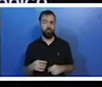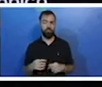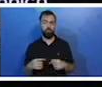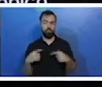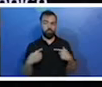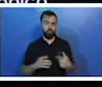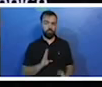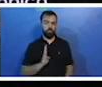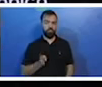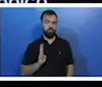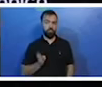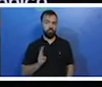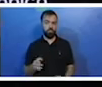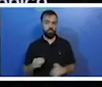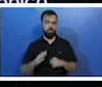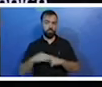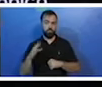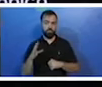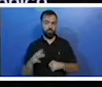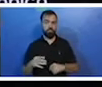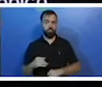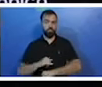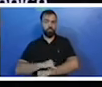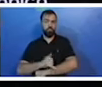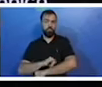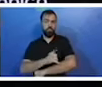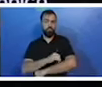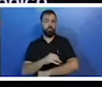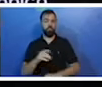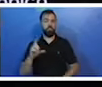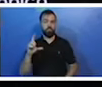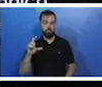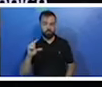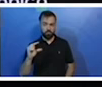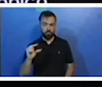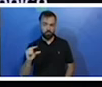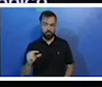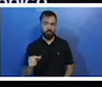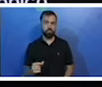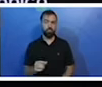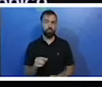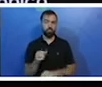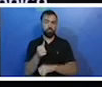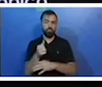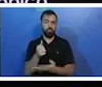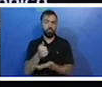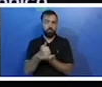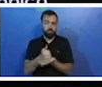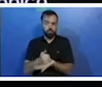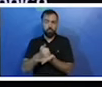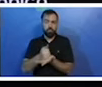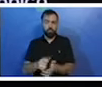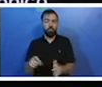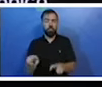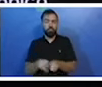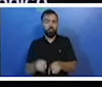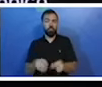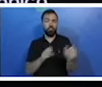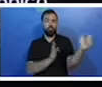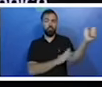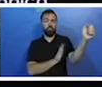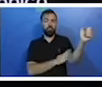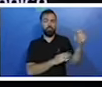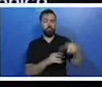sistema cardiovascular, queima de gordura e aumento da resistência e força muscular das